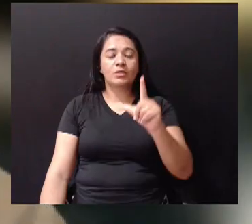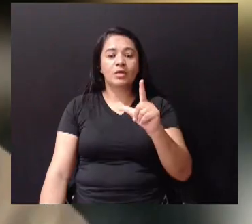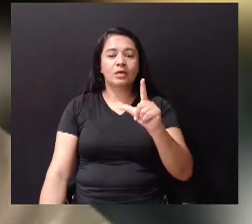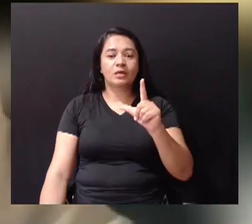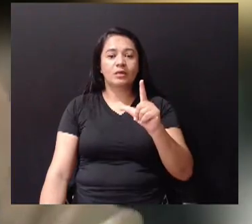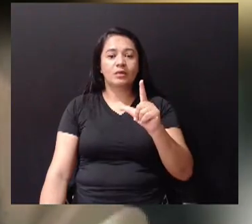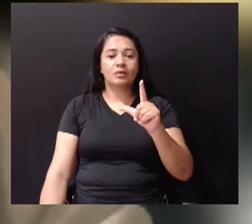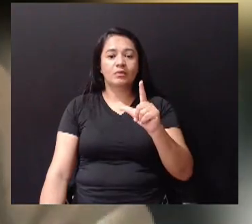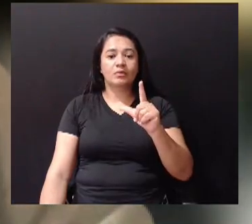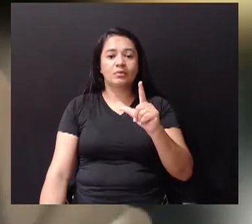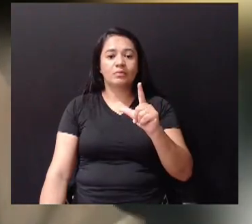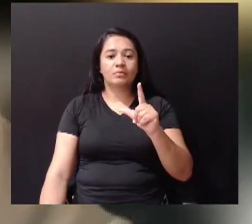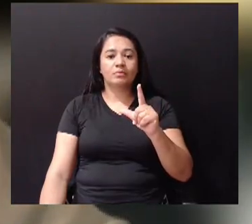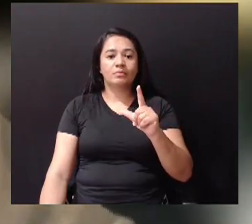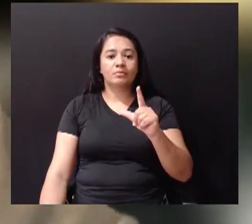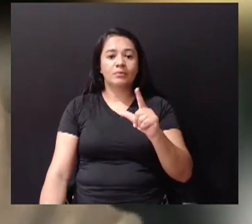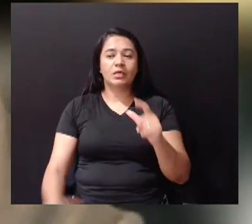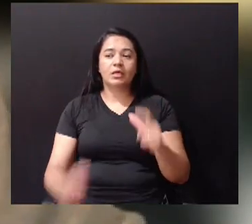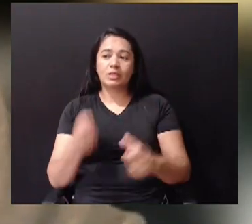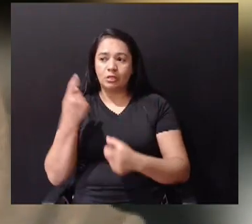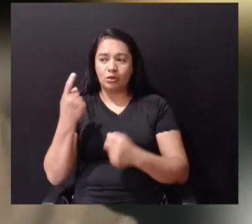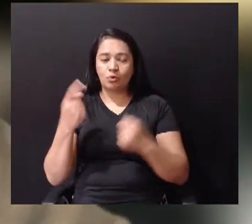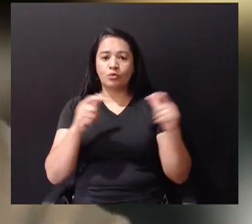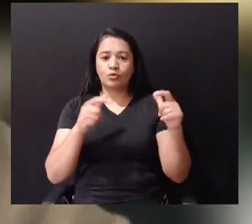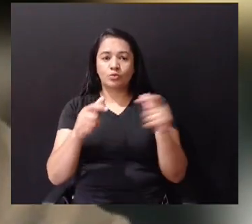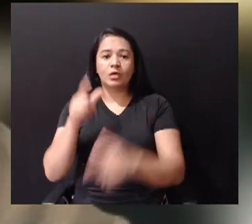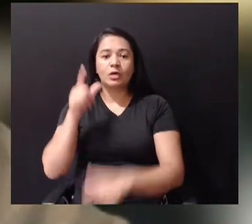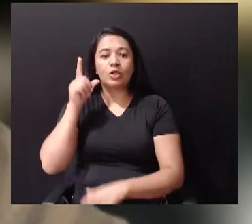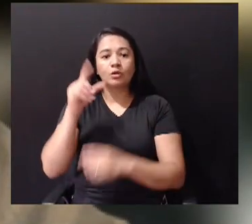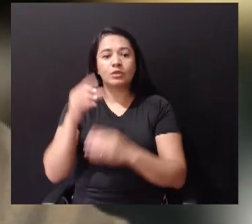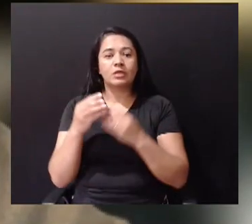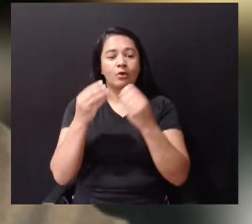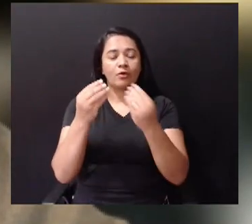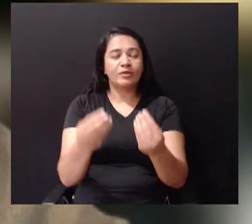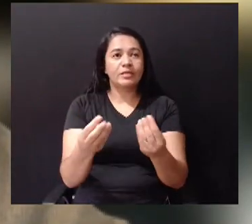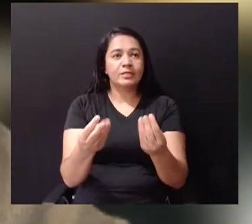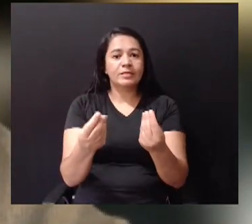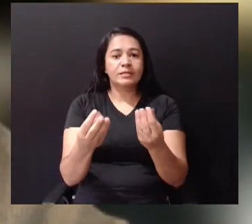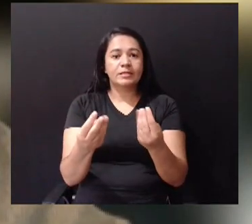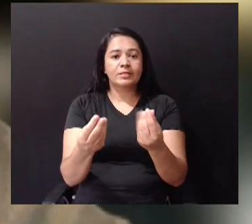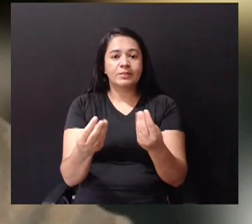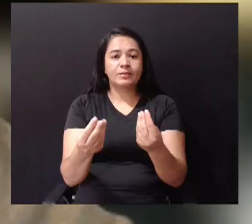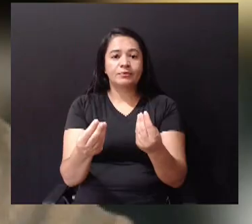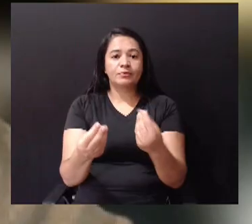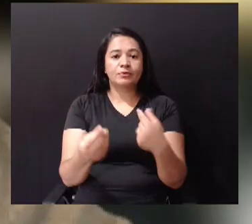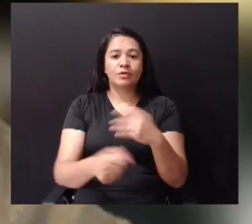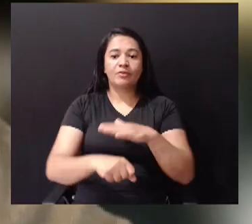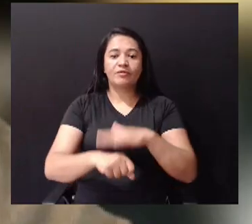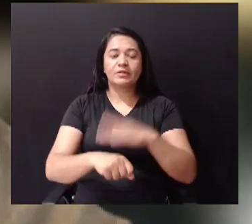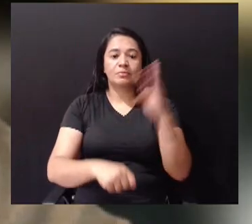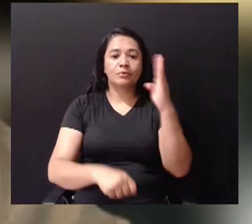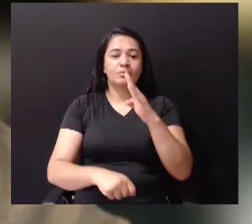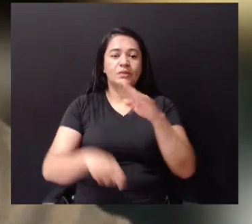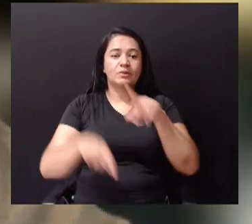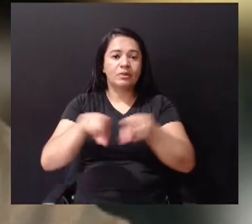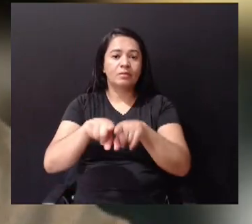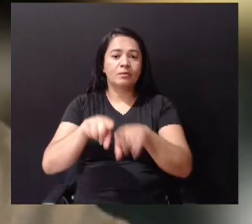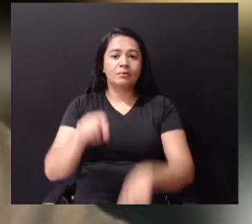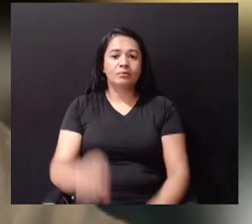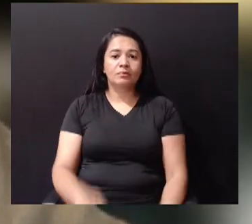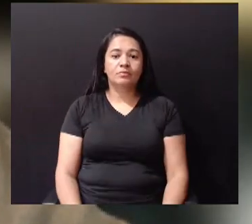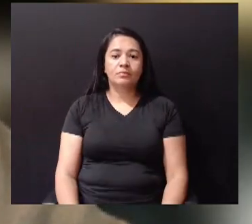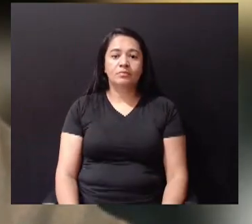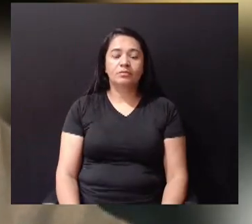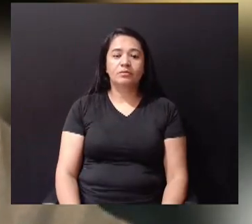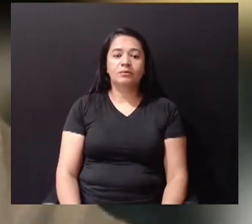todos os lugares, mas a gente já começa a ter esse, nós fazemos aqui no Brasil também, o que a gente chama de biópsia